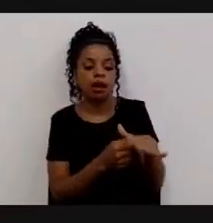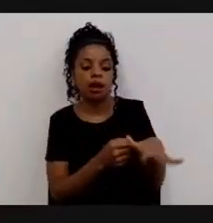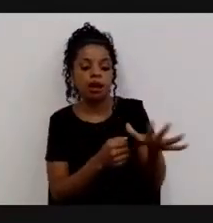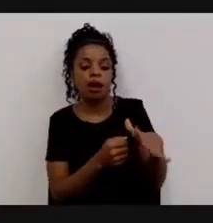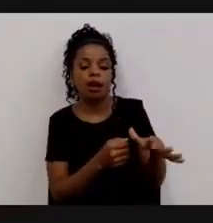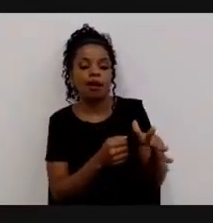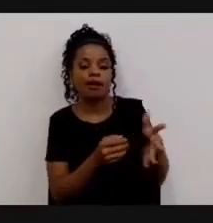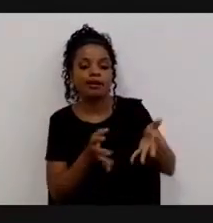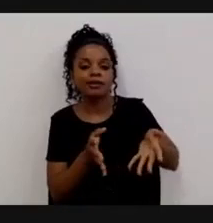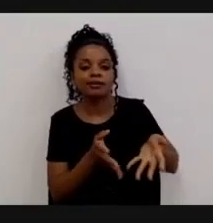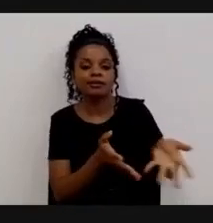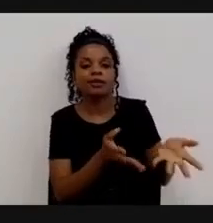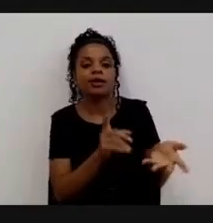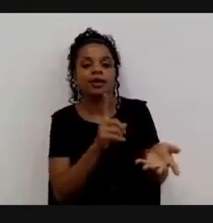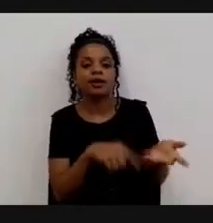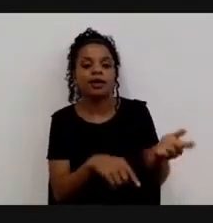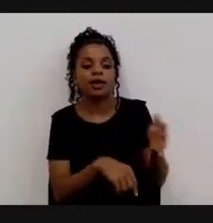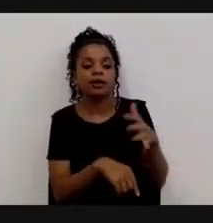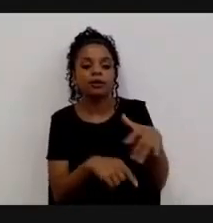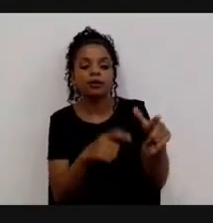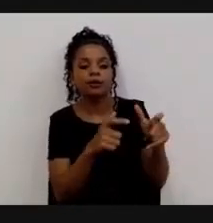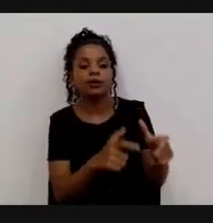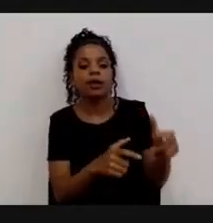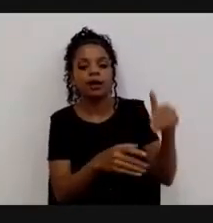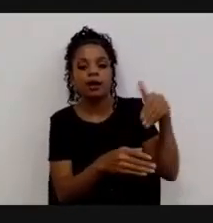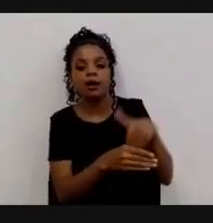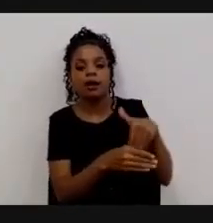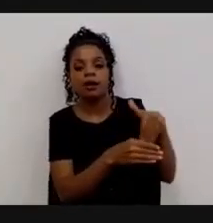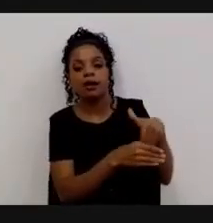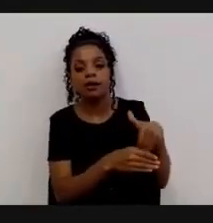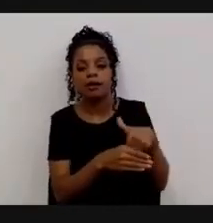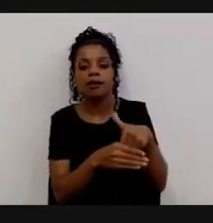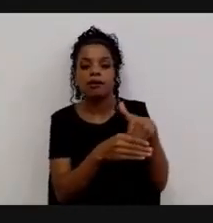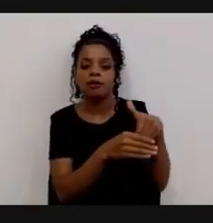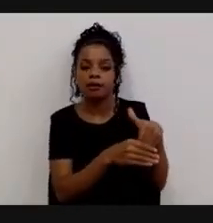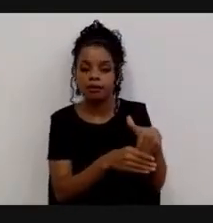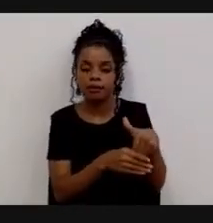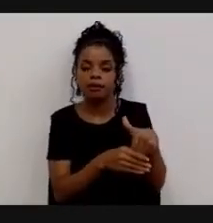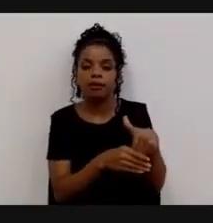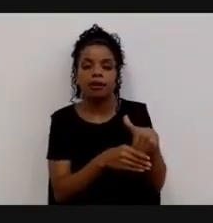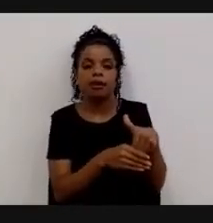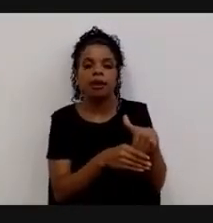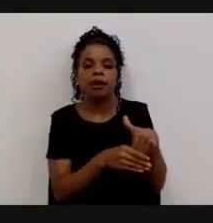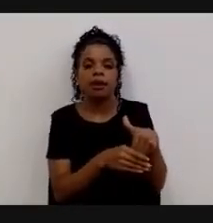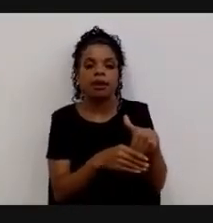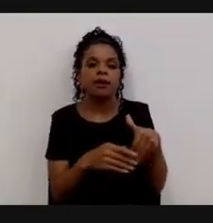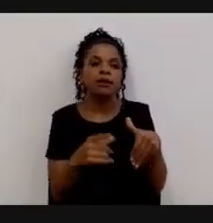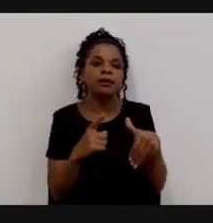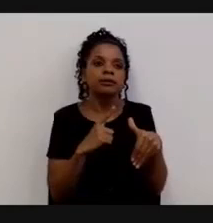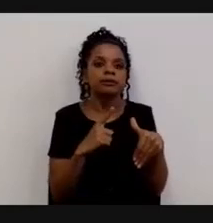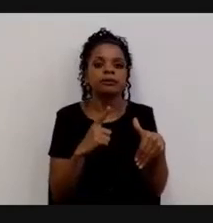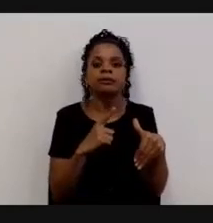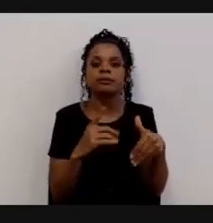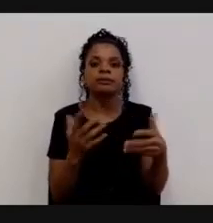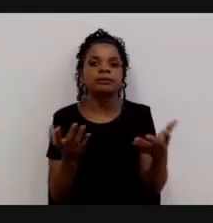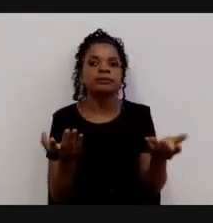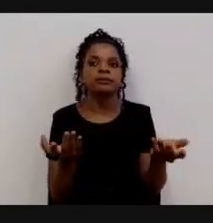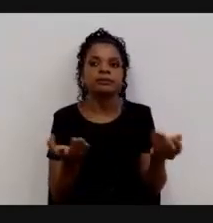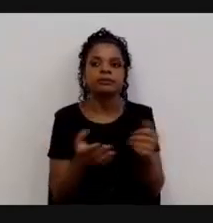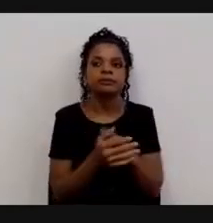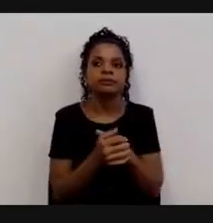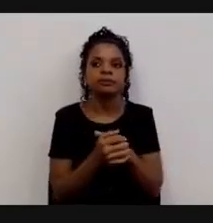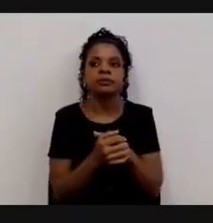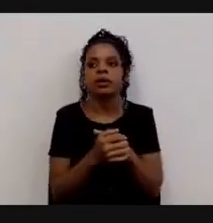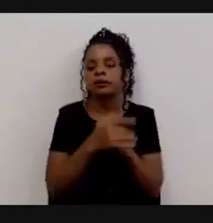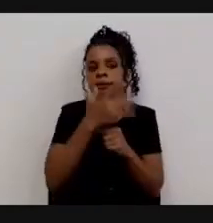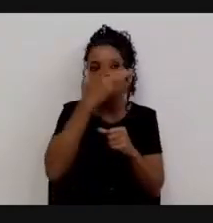vezes são redutos eleitorais, né? Que complica a competitividade para uma pessoa,